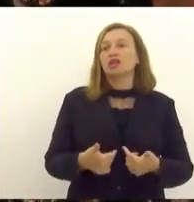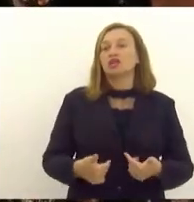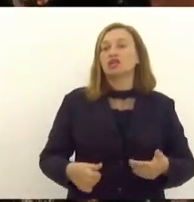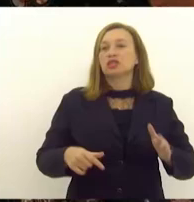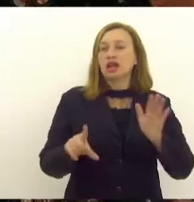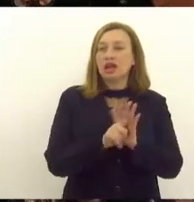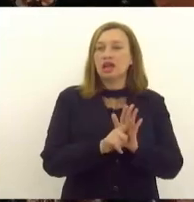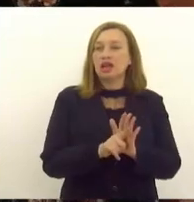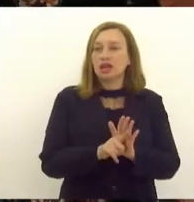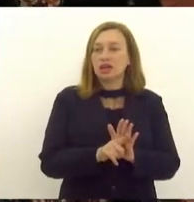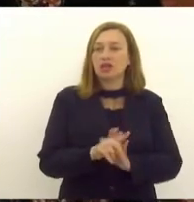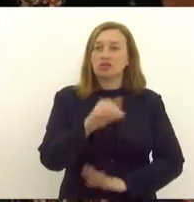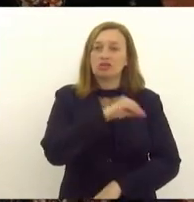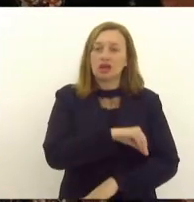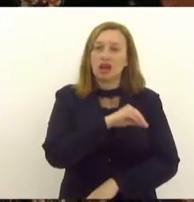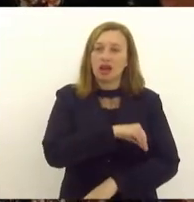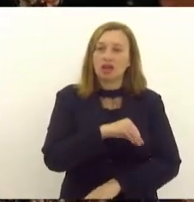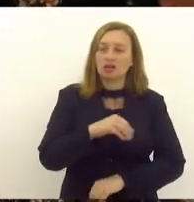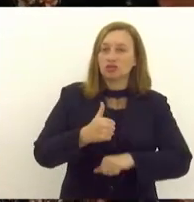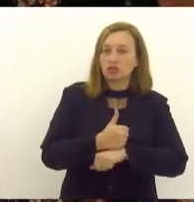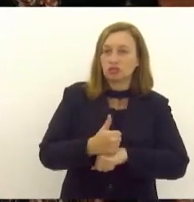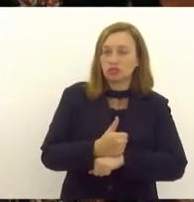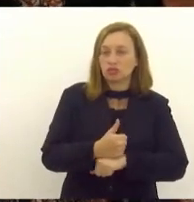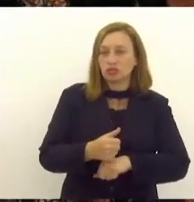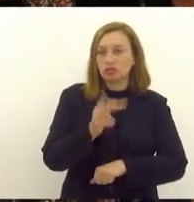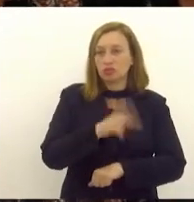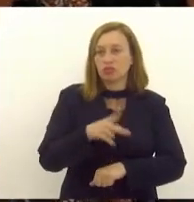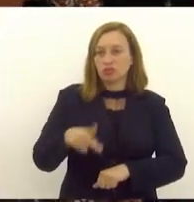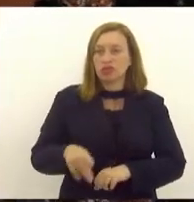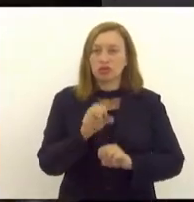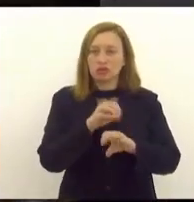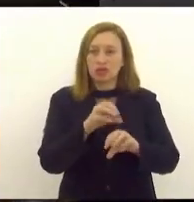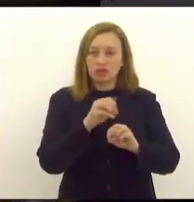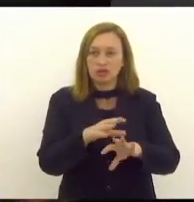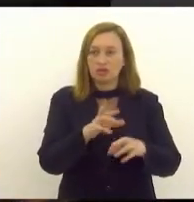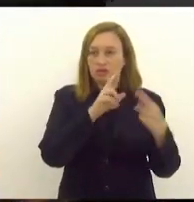os profissionais de educação exige respeito Obrigada presidente